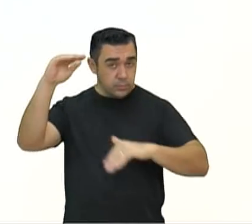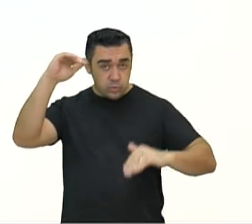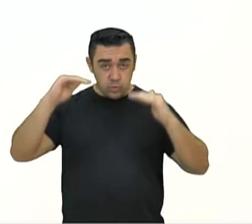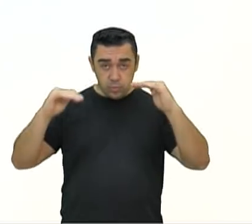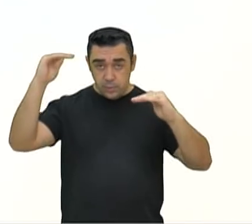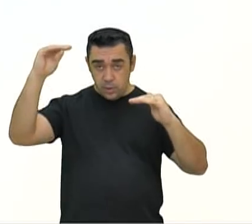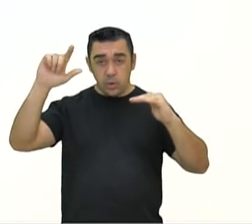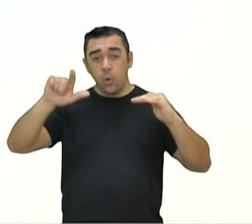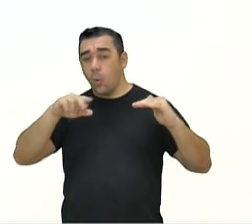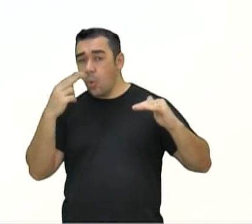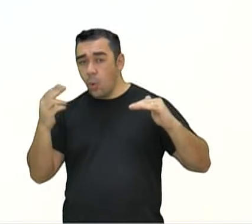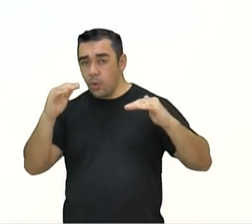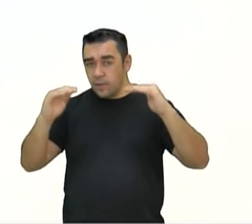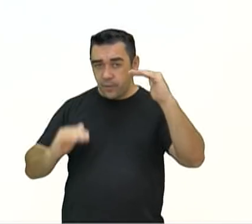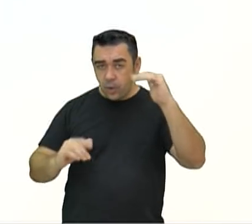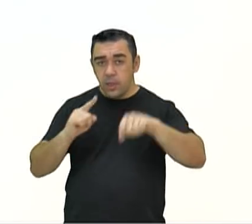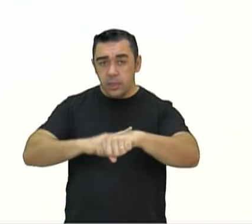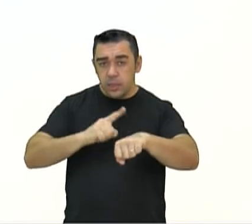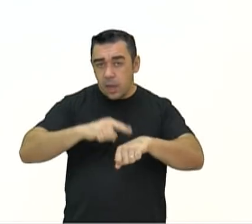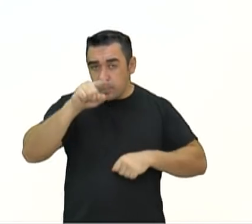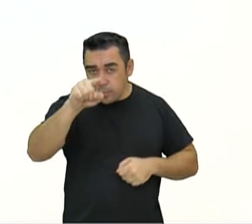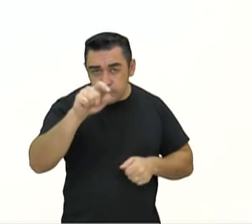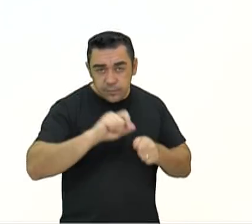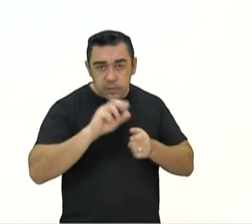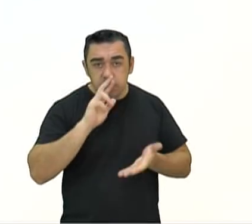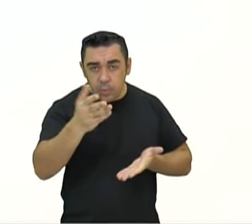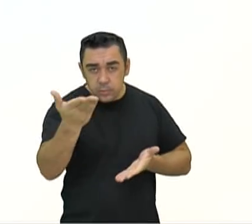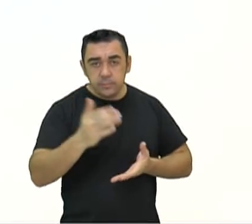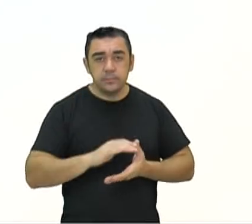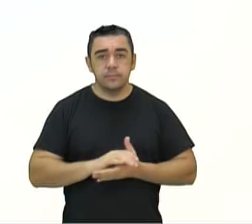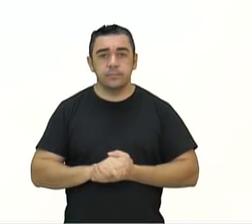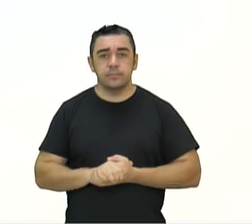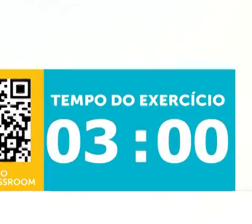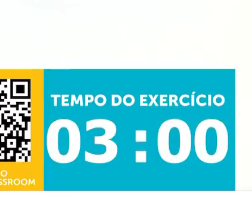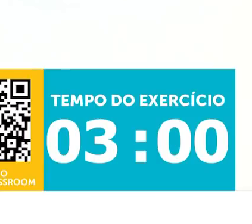de inferioridade. Mais um tempinho para essa questão.